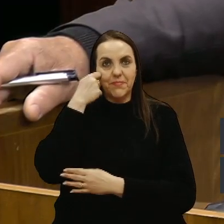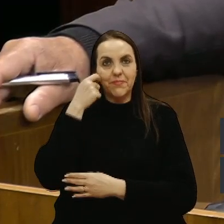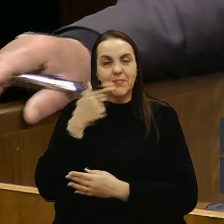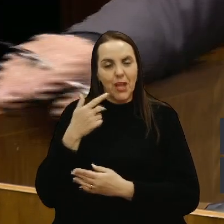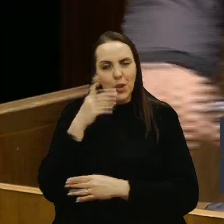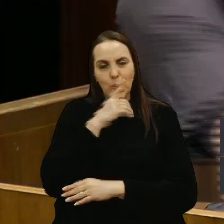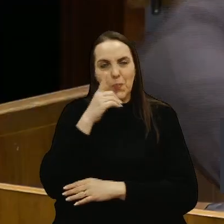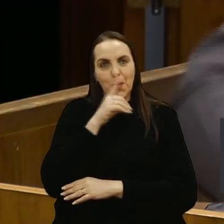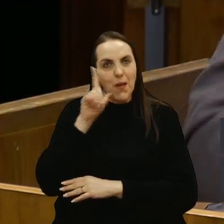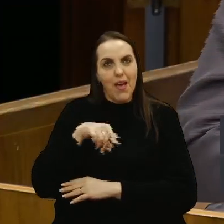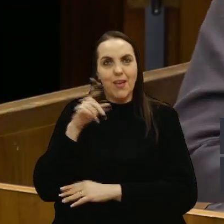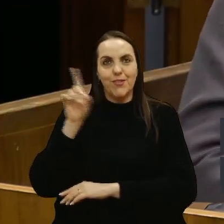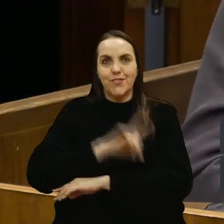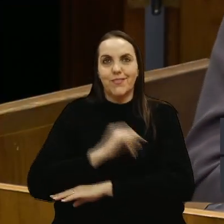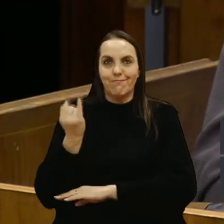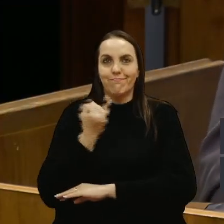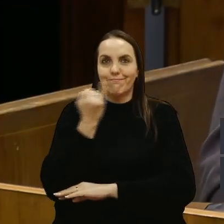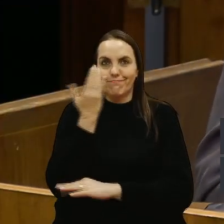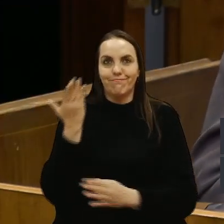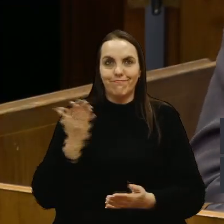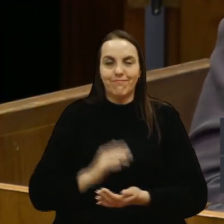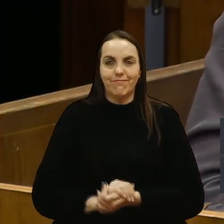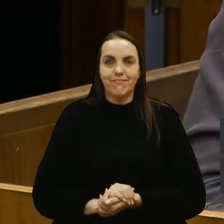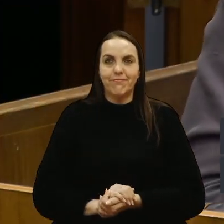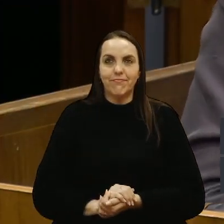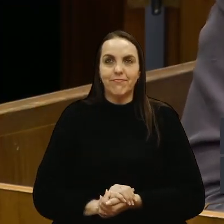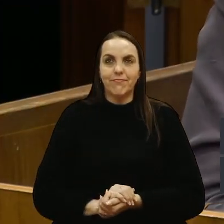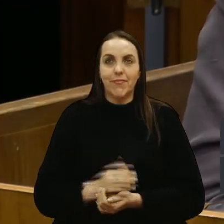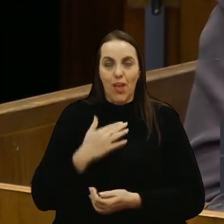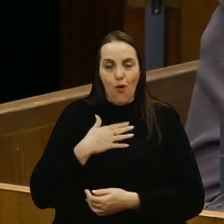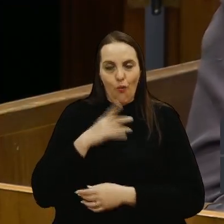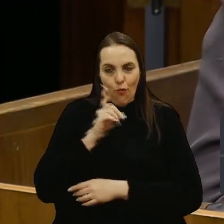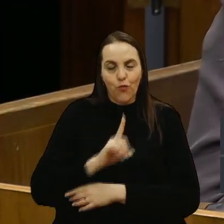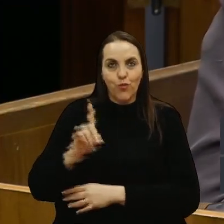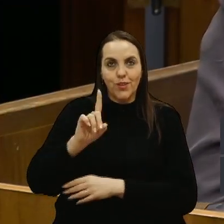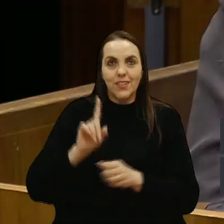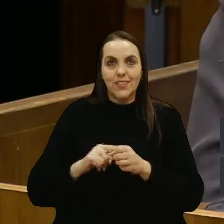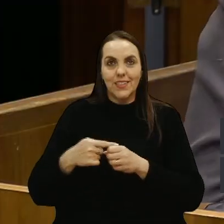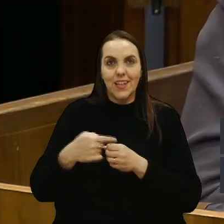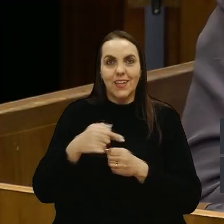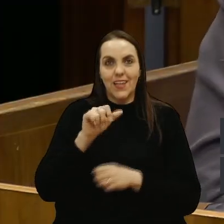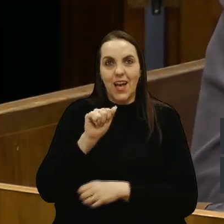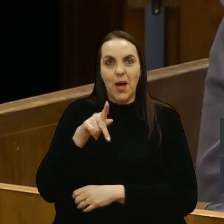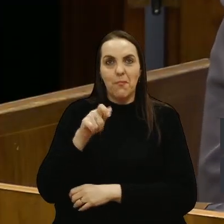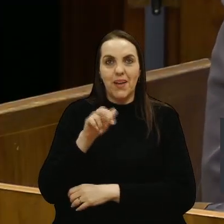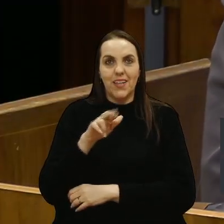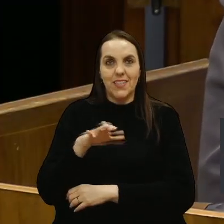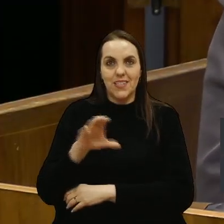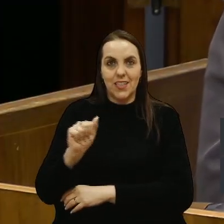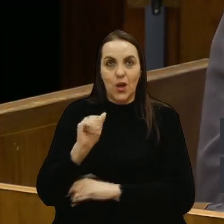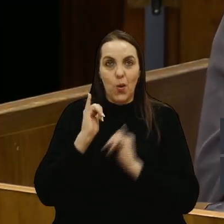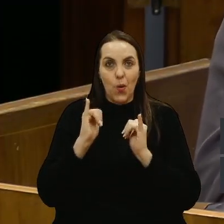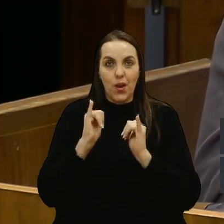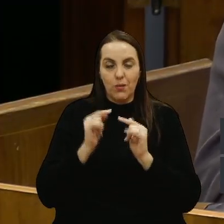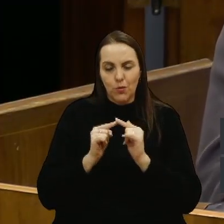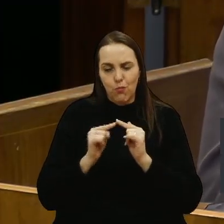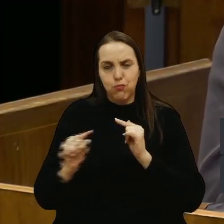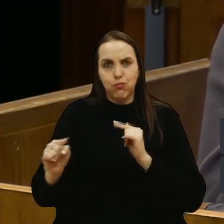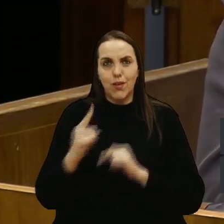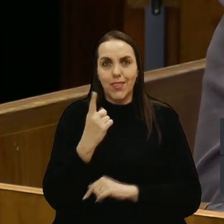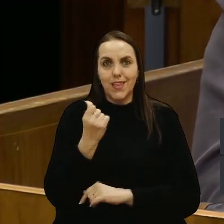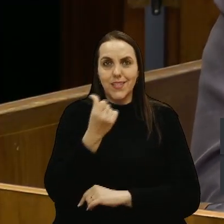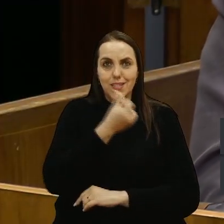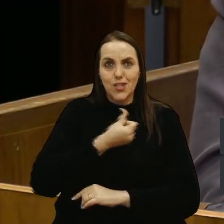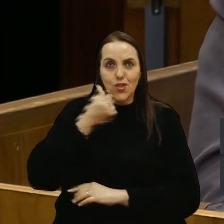importante, né? Andressa, eu fui a Aparecida de ônibus 16 horas de viagem e vou de